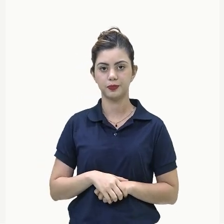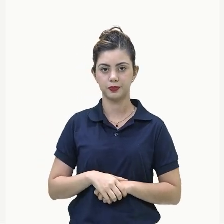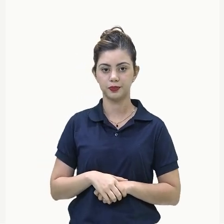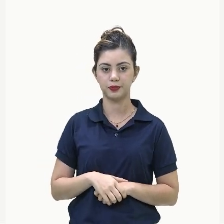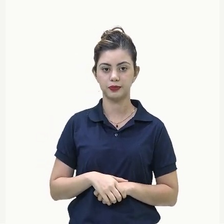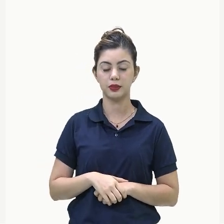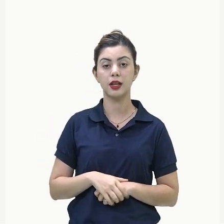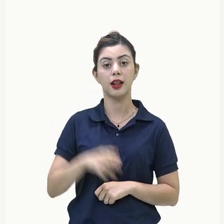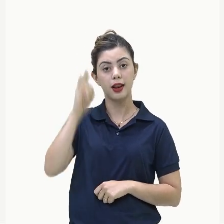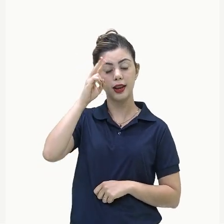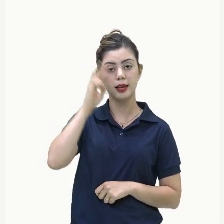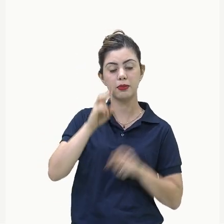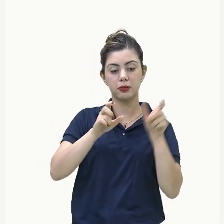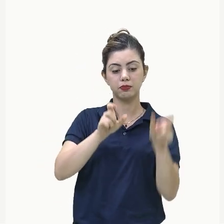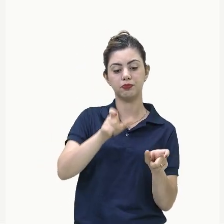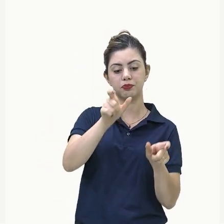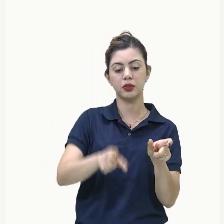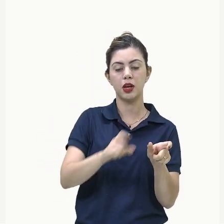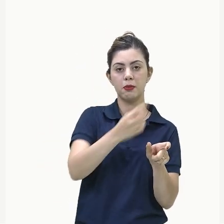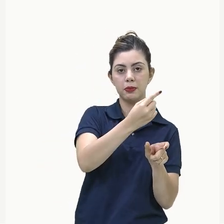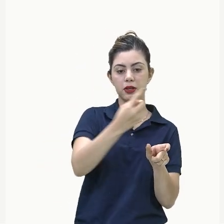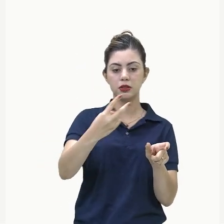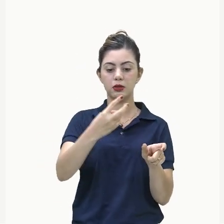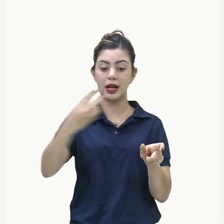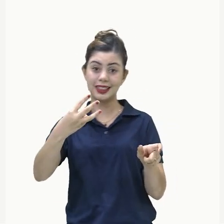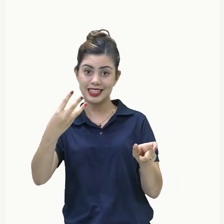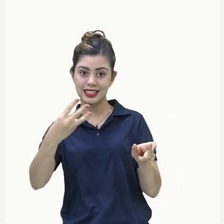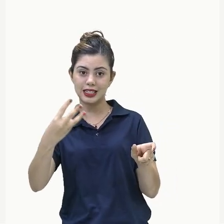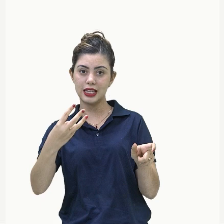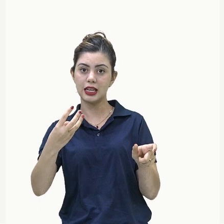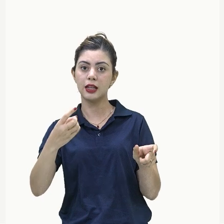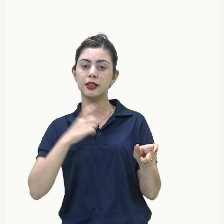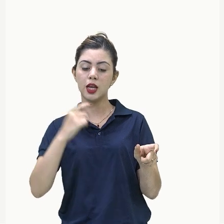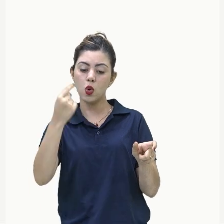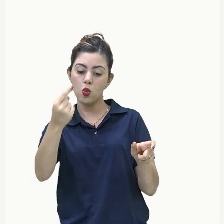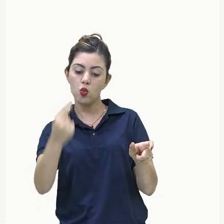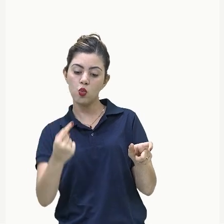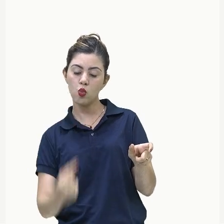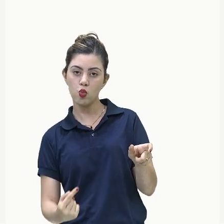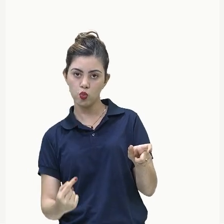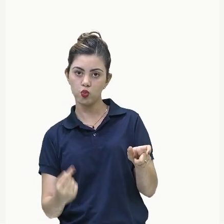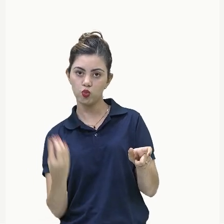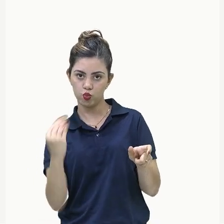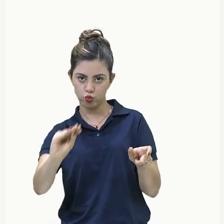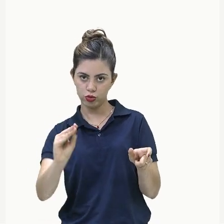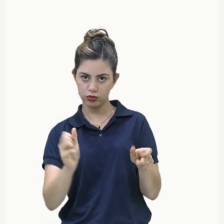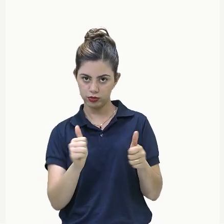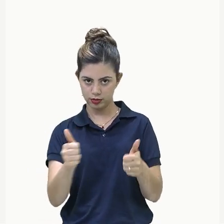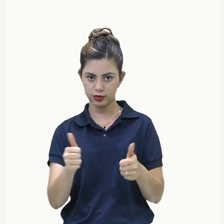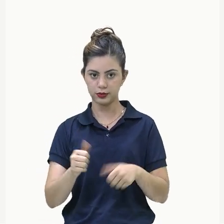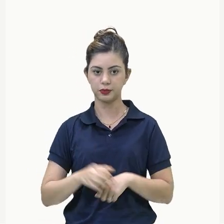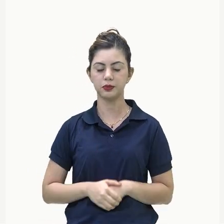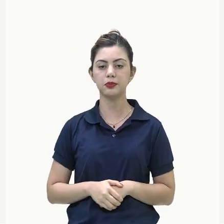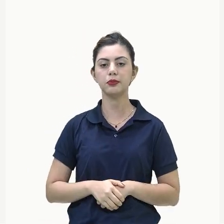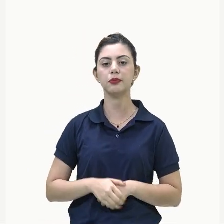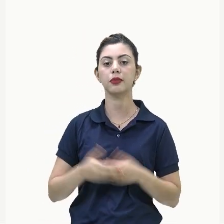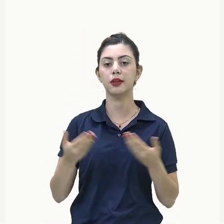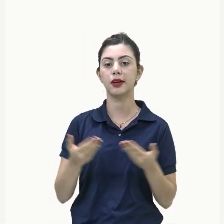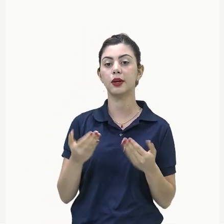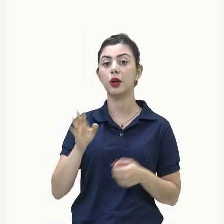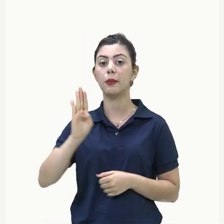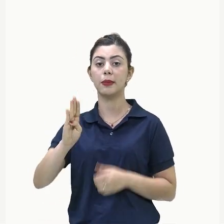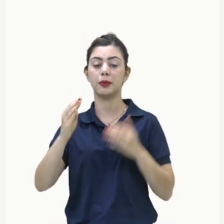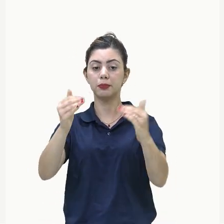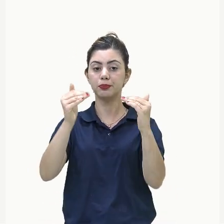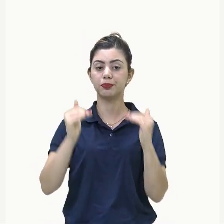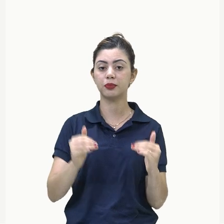A última linha a gente complementa com 1. Na linha de baixo a gente vai fazer então o par ordenado do ponto